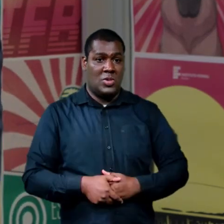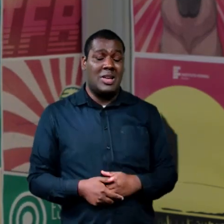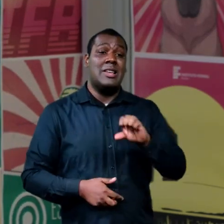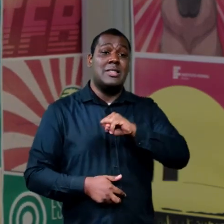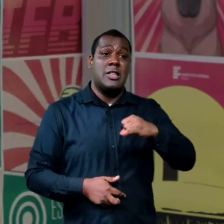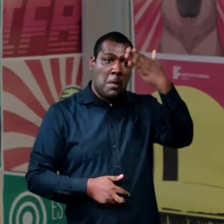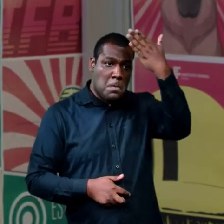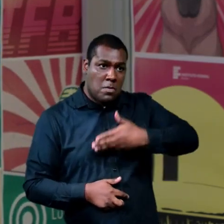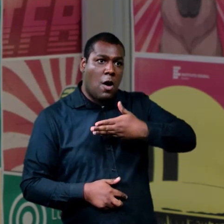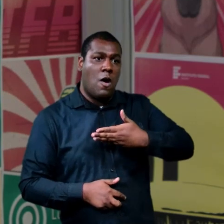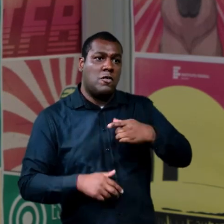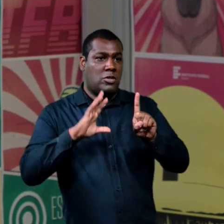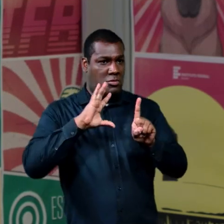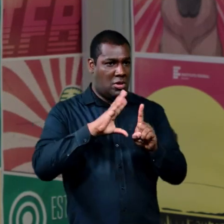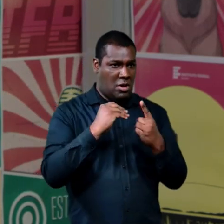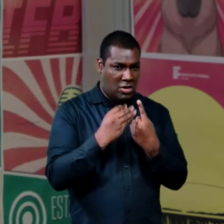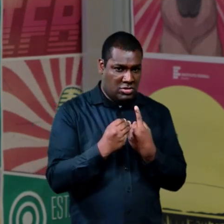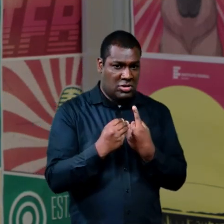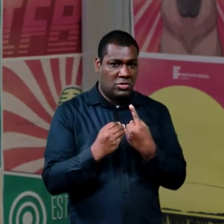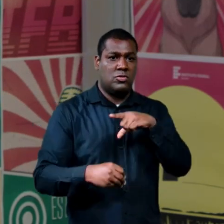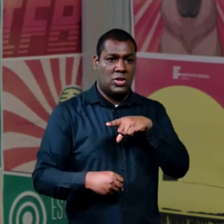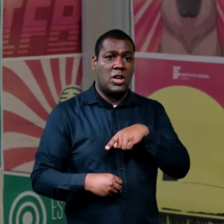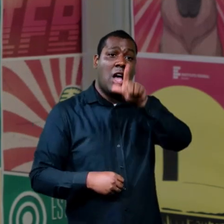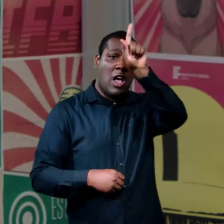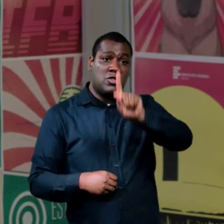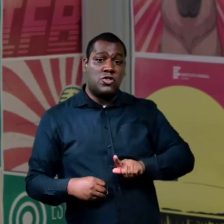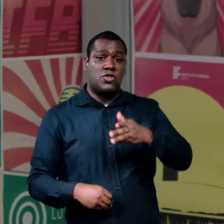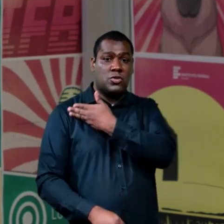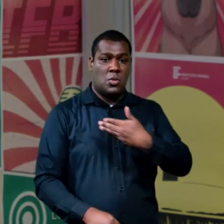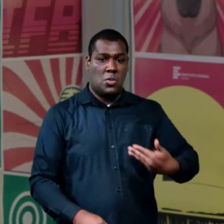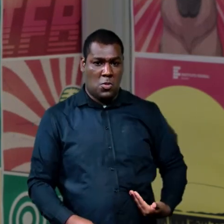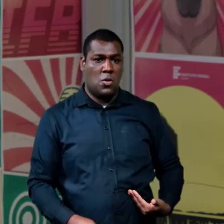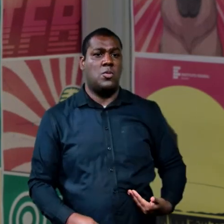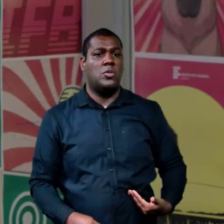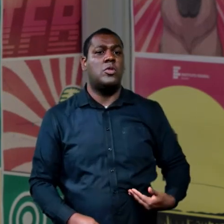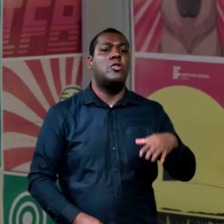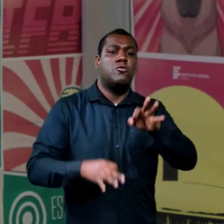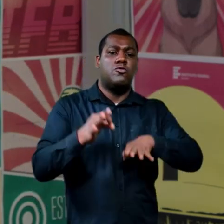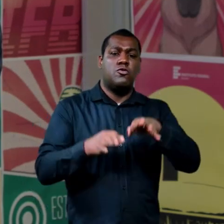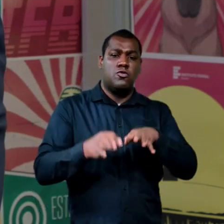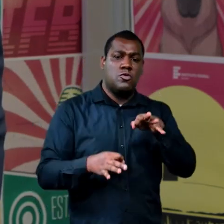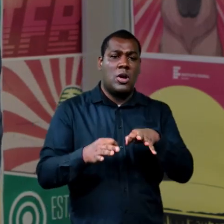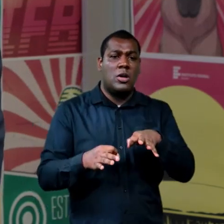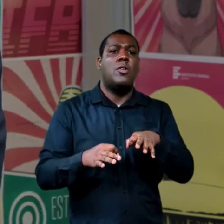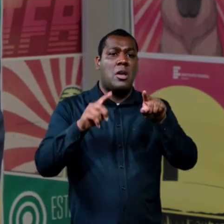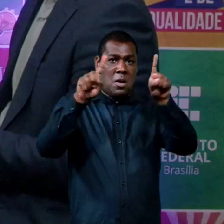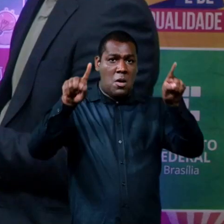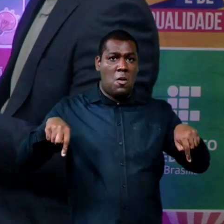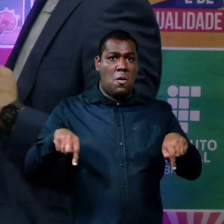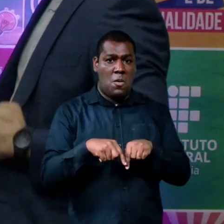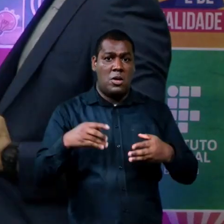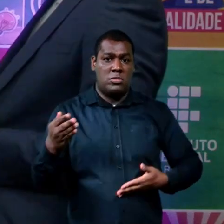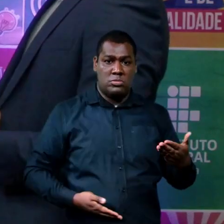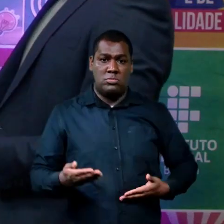sexual, que o gestor público, que a autoridade julgadora aplique a demissão. Ótimo,